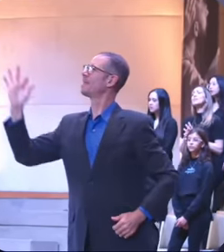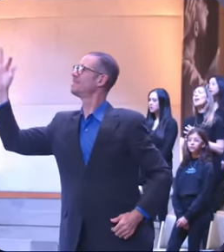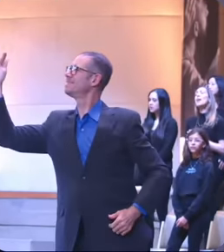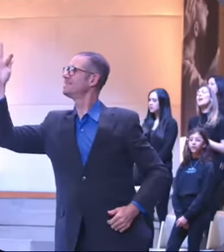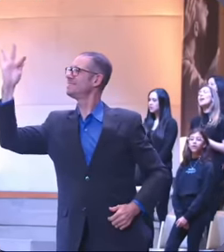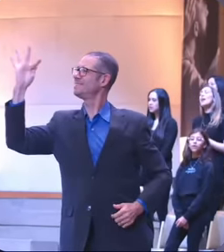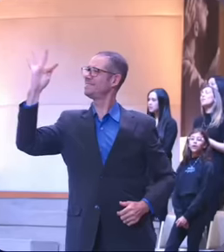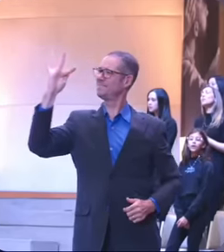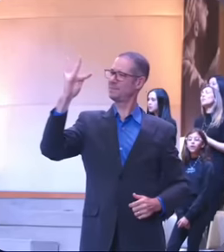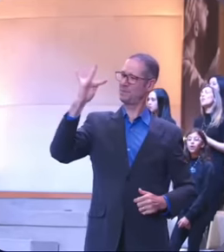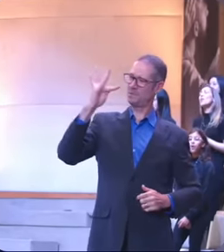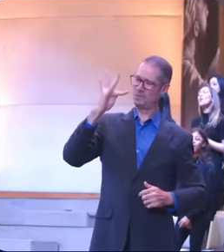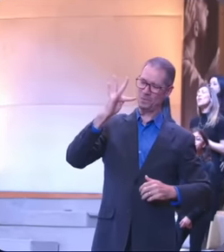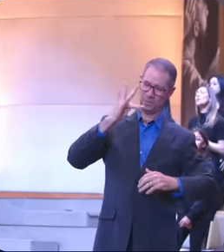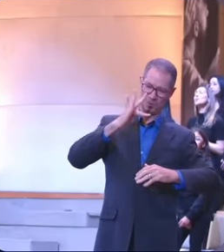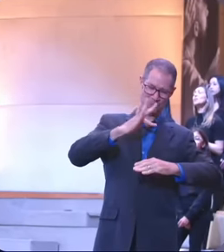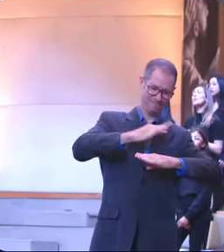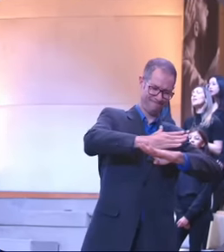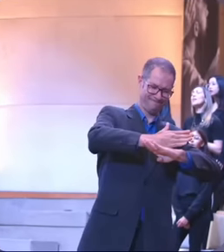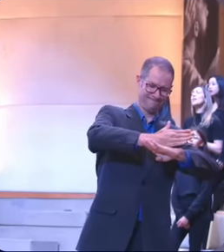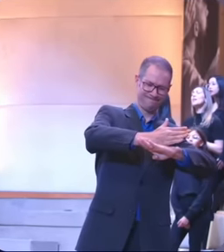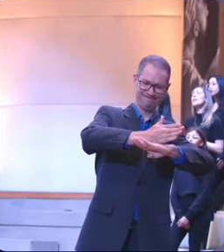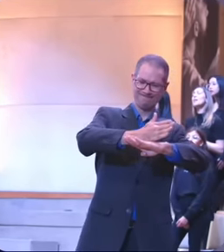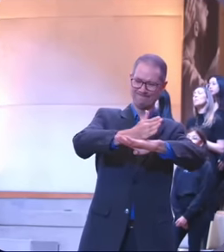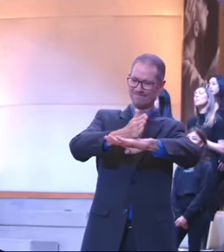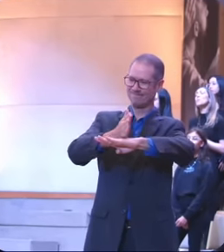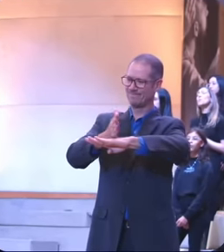És fiel em todo